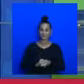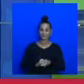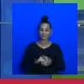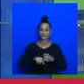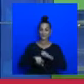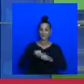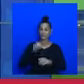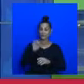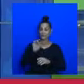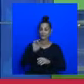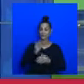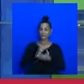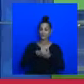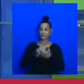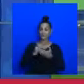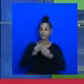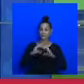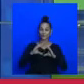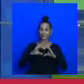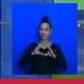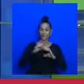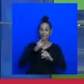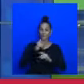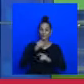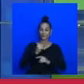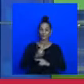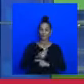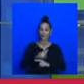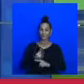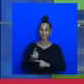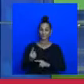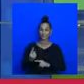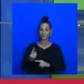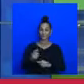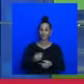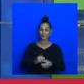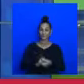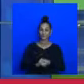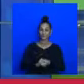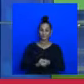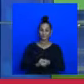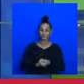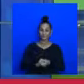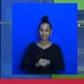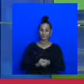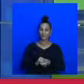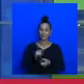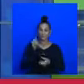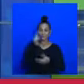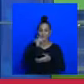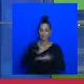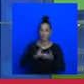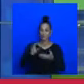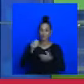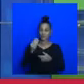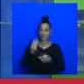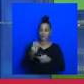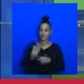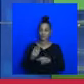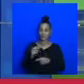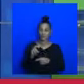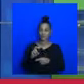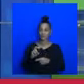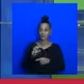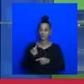O sorteio está só começando. Bola vermelha, 21. Vermelha, número 21. Você ganha prêmio acertando 3,